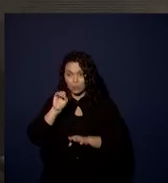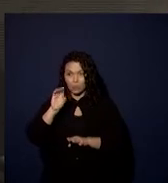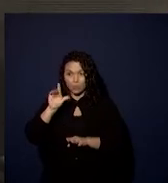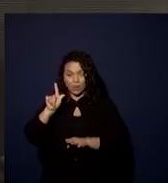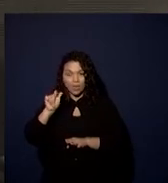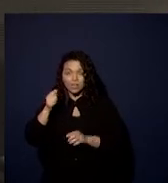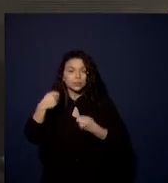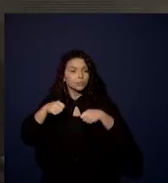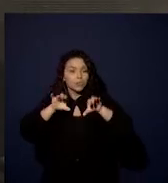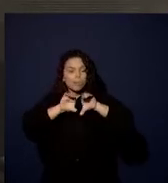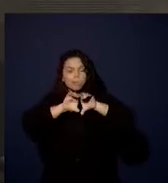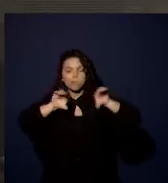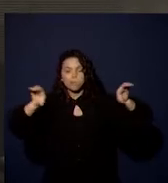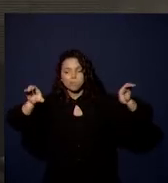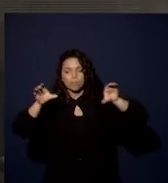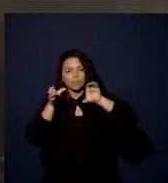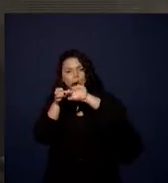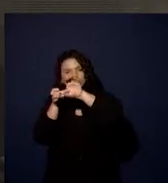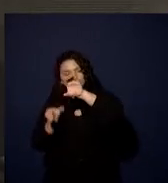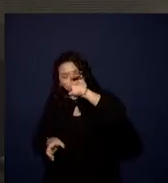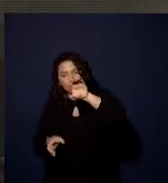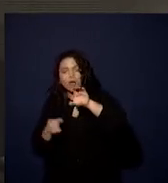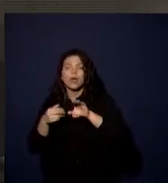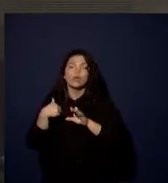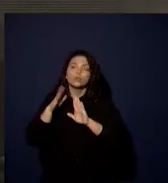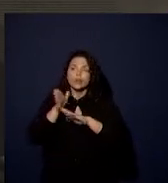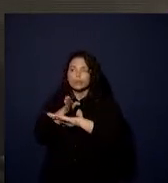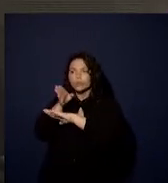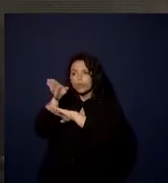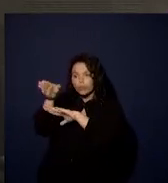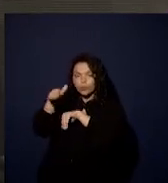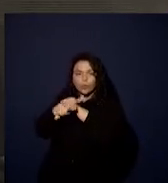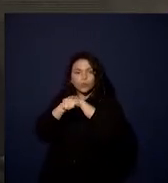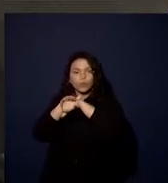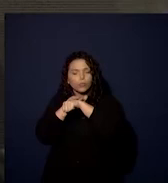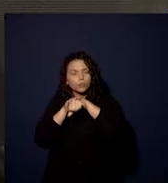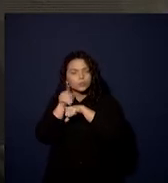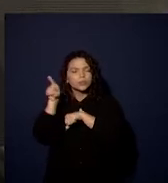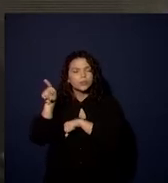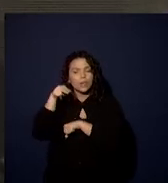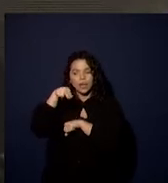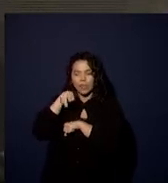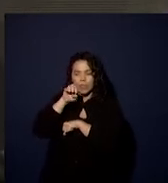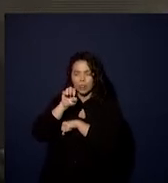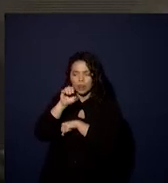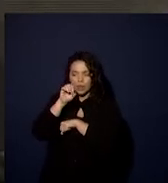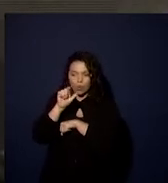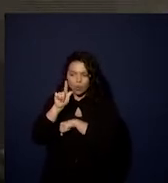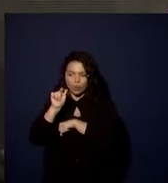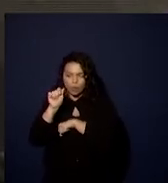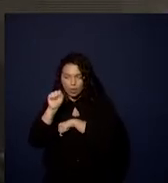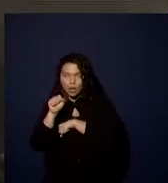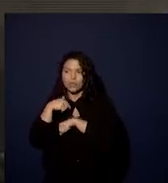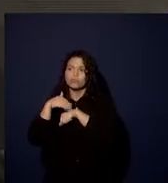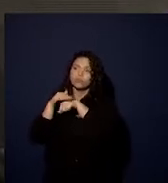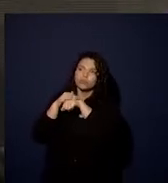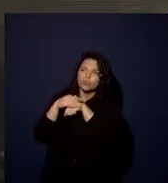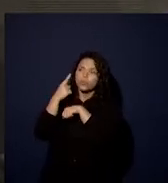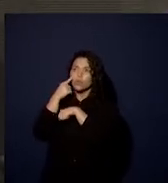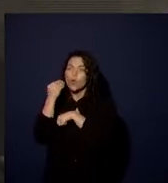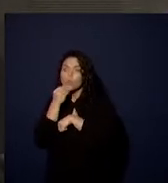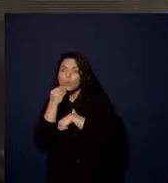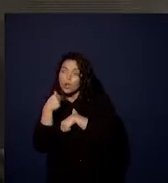aquisição de uma empresa chamada neogacentemente que é uma empresa de gás comprimido de metano comprimido justamente endereçando essa